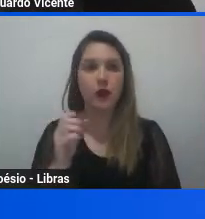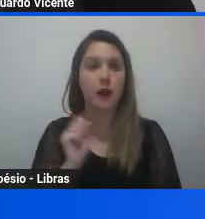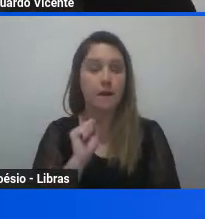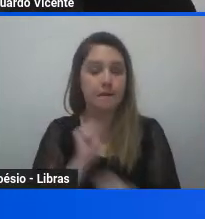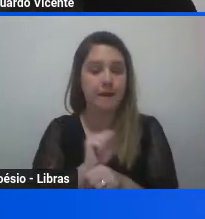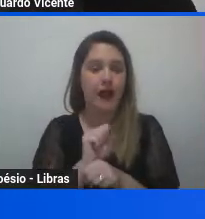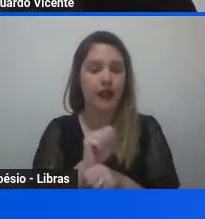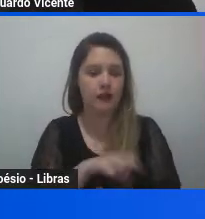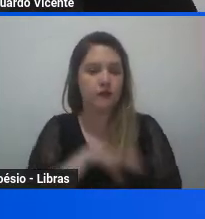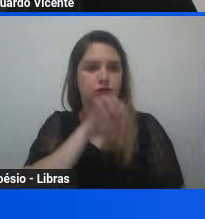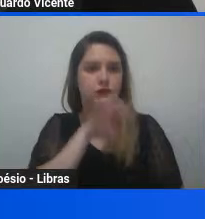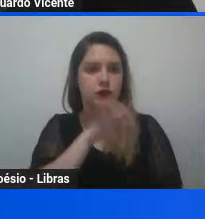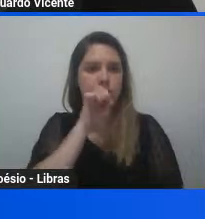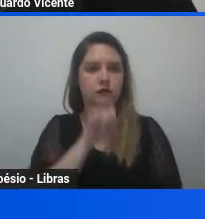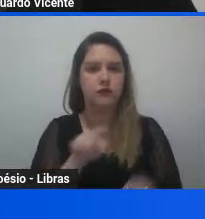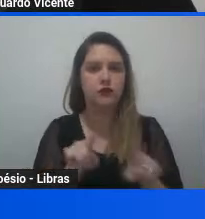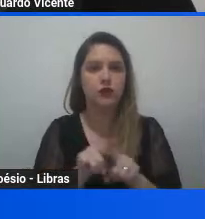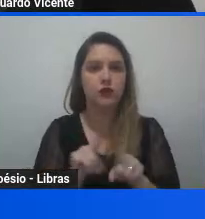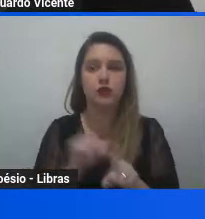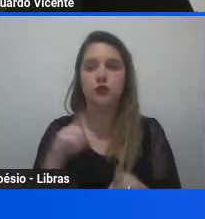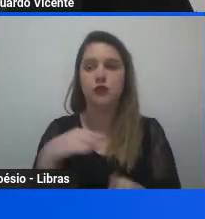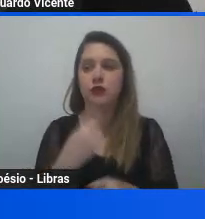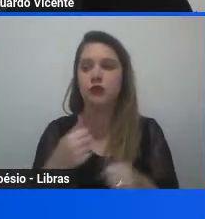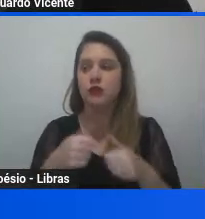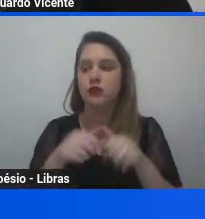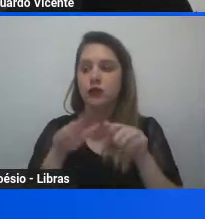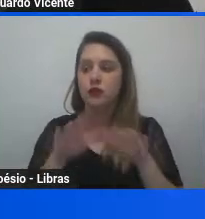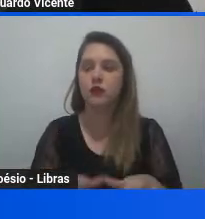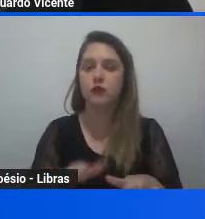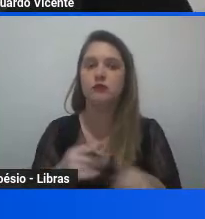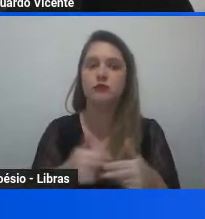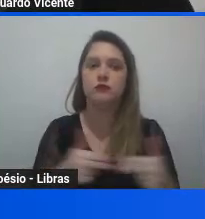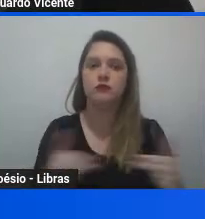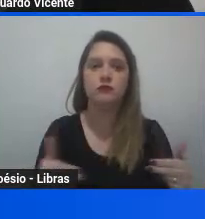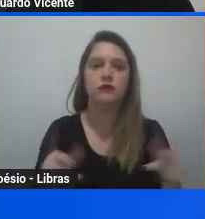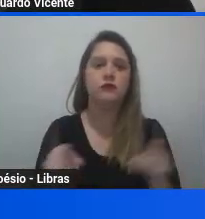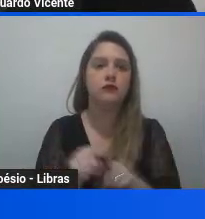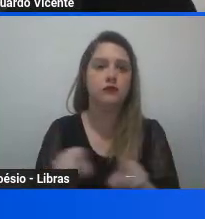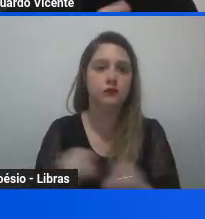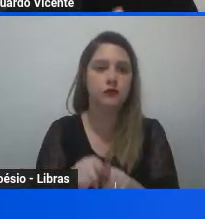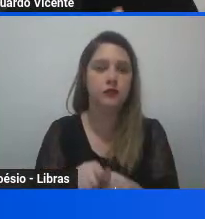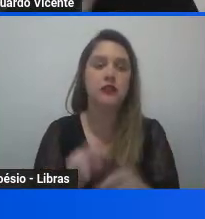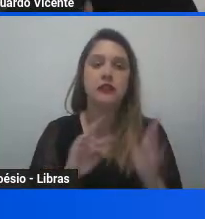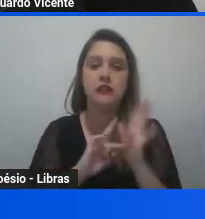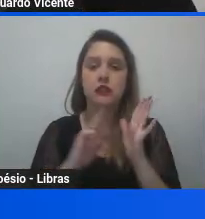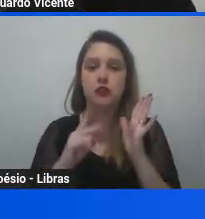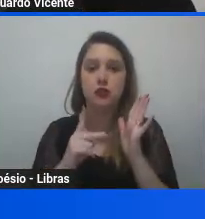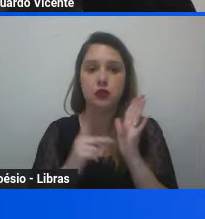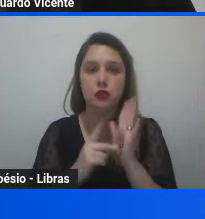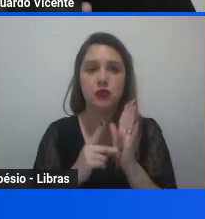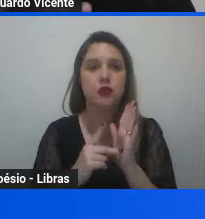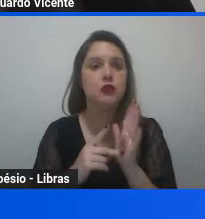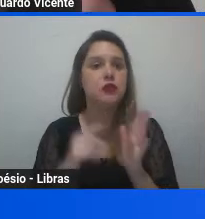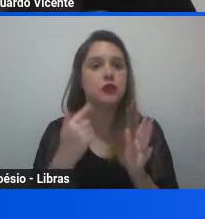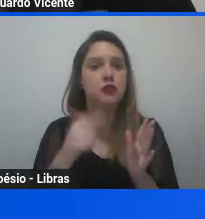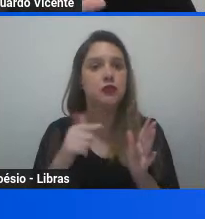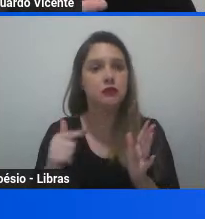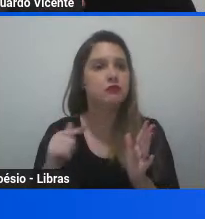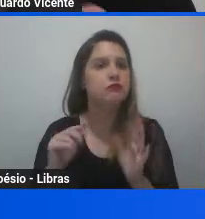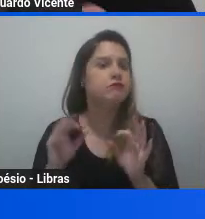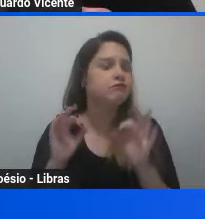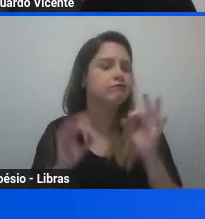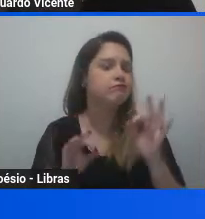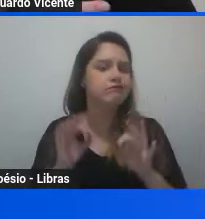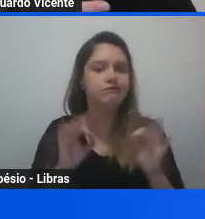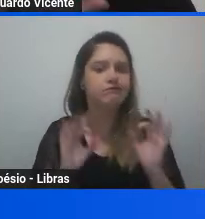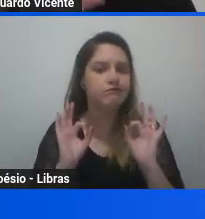cardiorrespiratória. Nós chamamos de fibrilação ventricular. Significa que não tem batimento cardíaco. Tum,